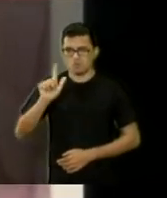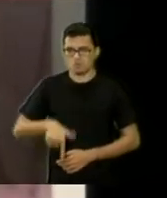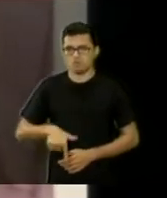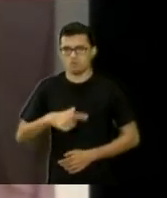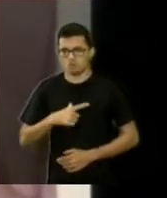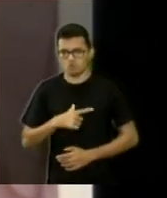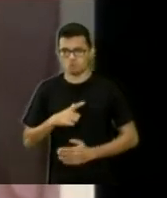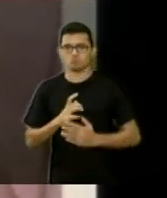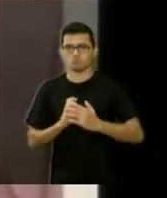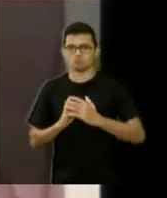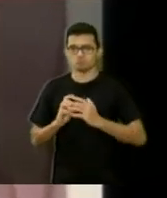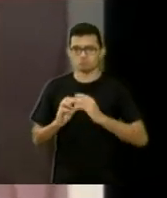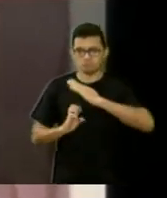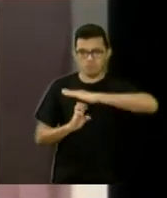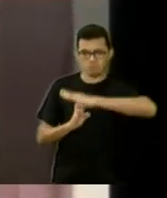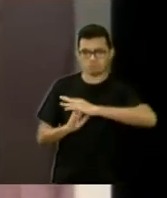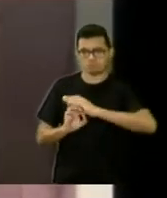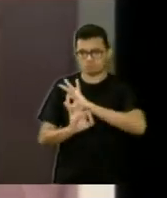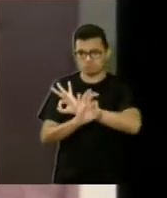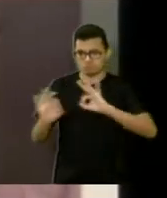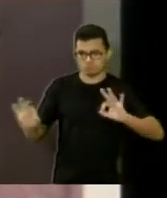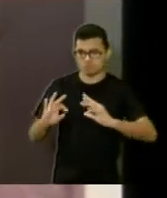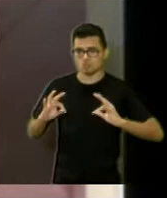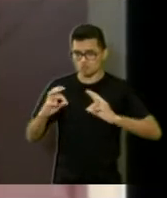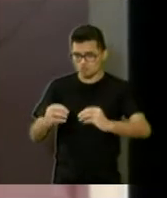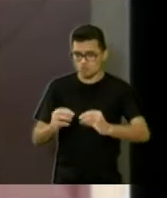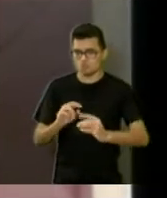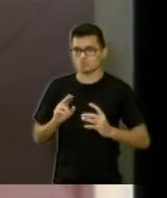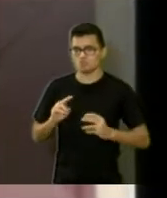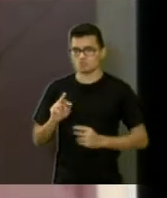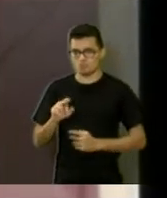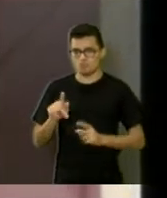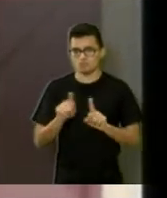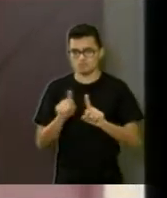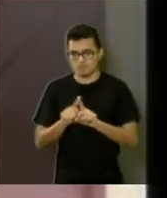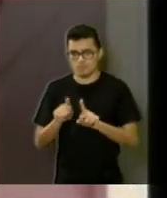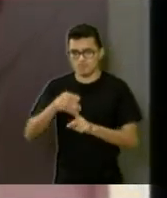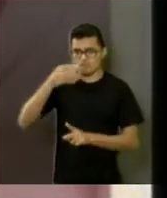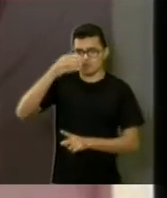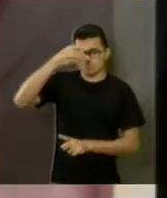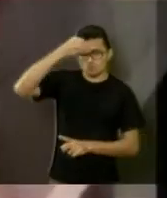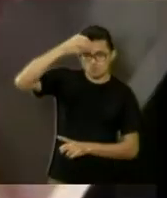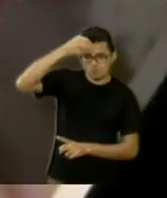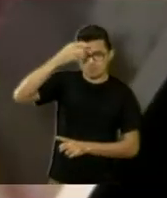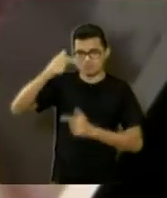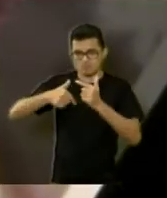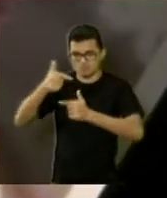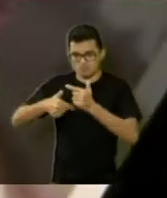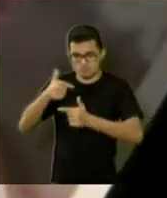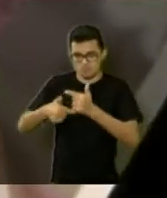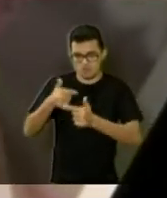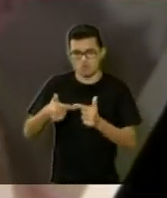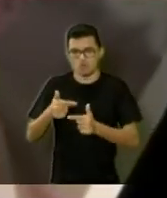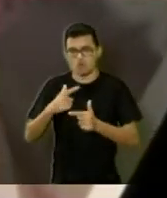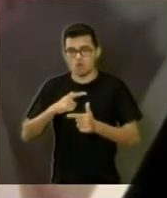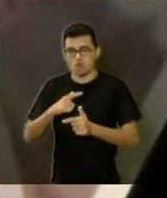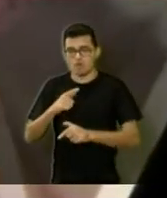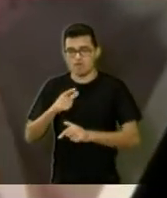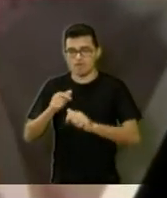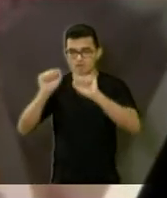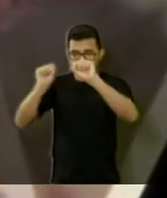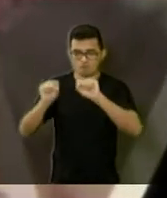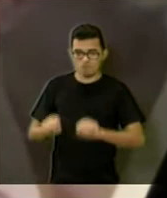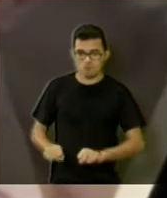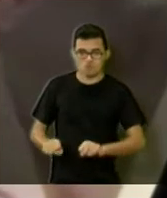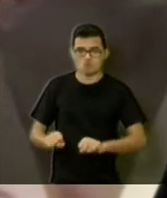família, no qual todos os irmãos e parte dos sobrinhos trabalharam até o seu fechamento em